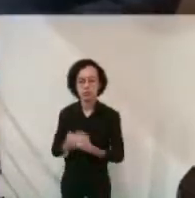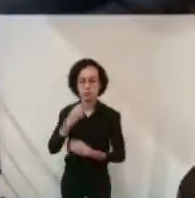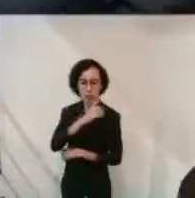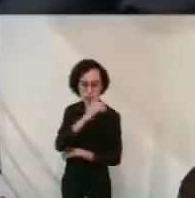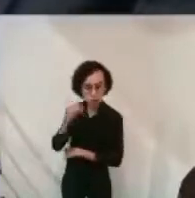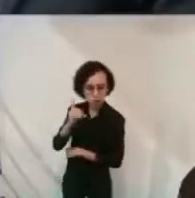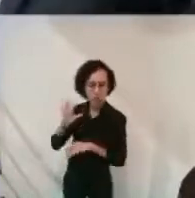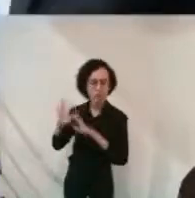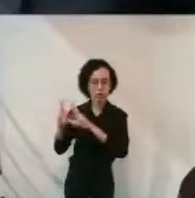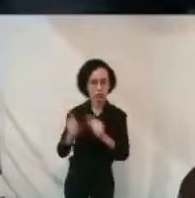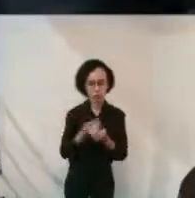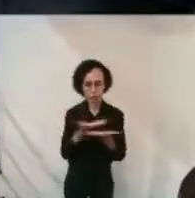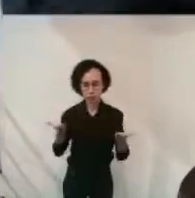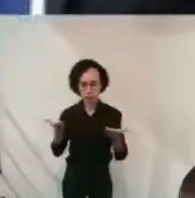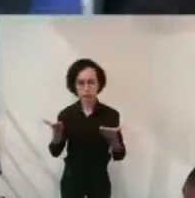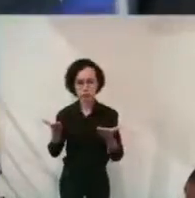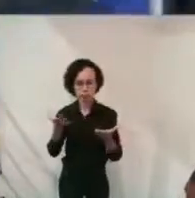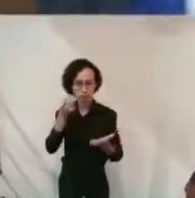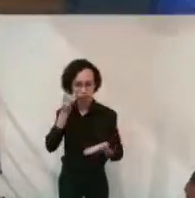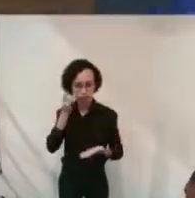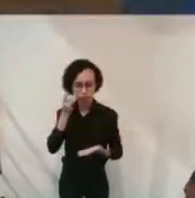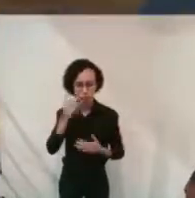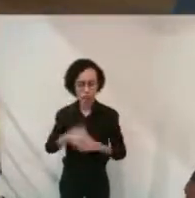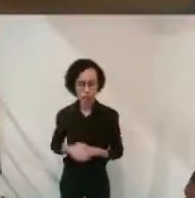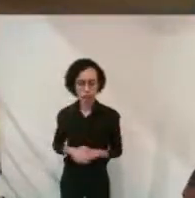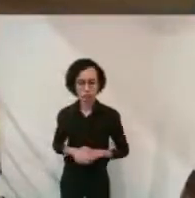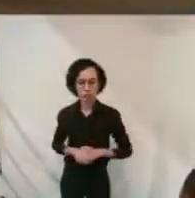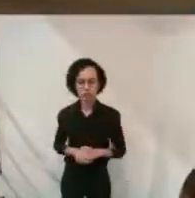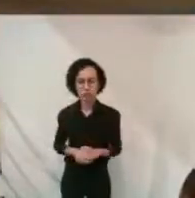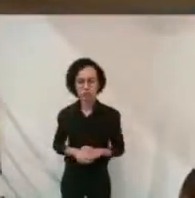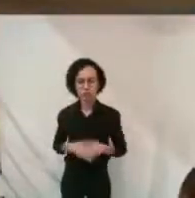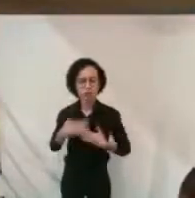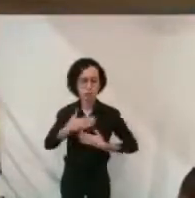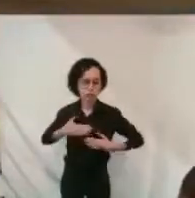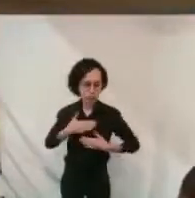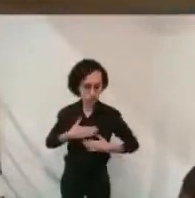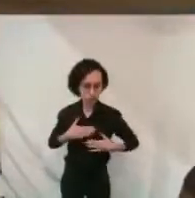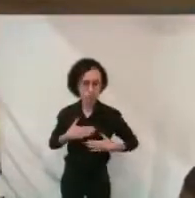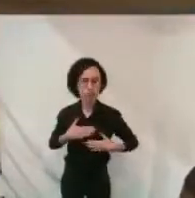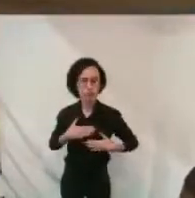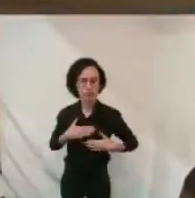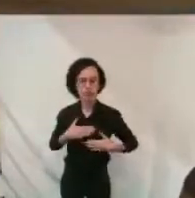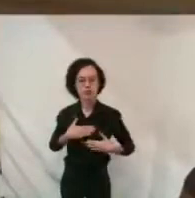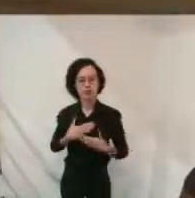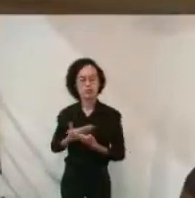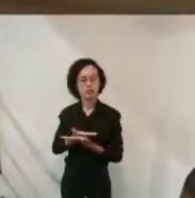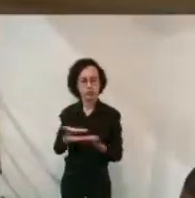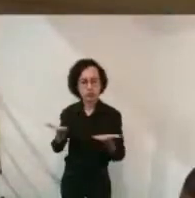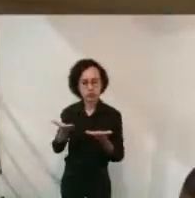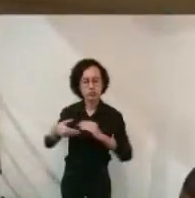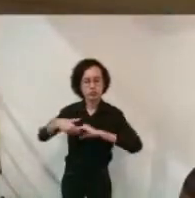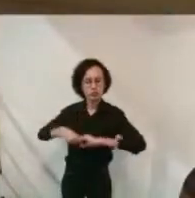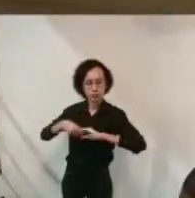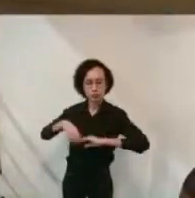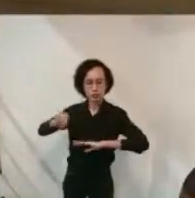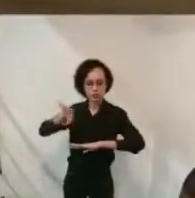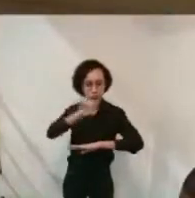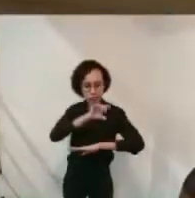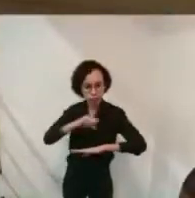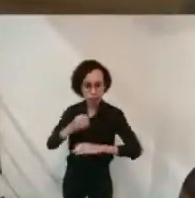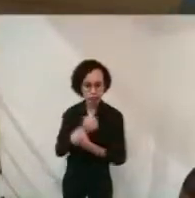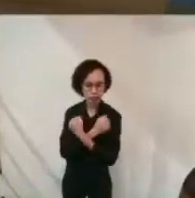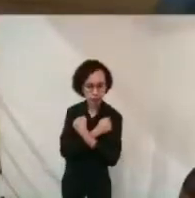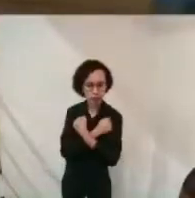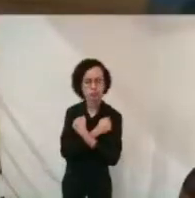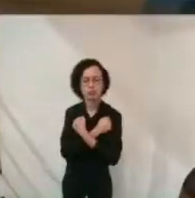todas e a todos os presentes. Eu gostaria de saudar, cumprimentar e